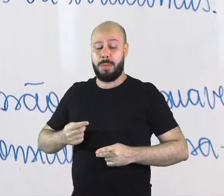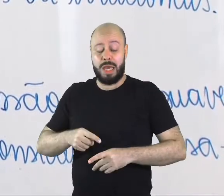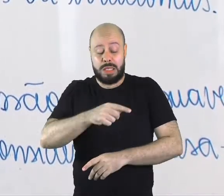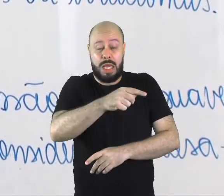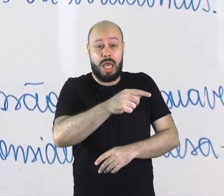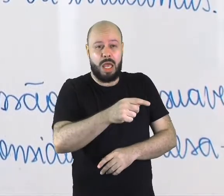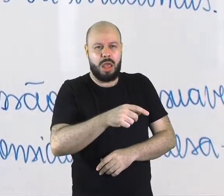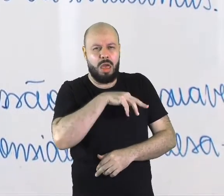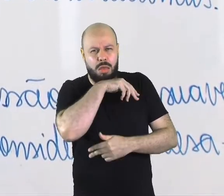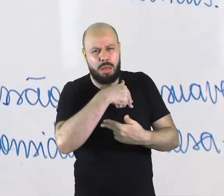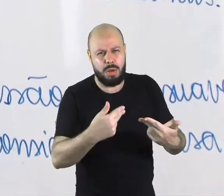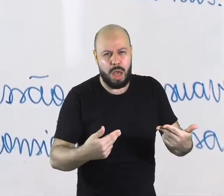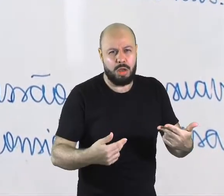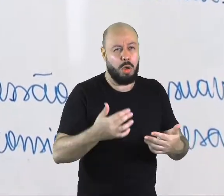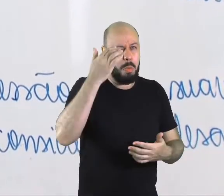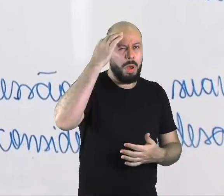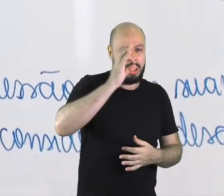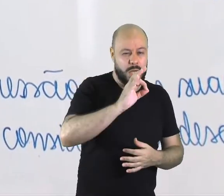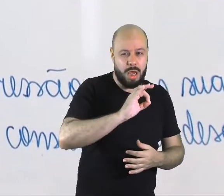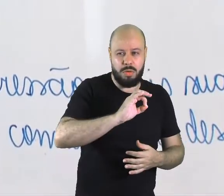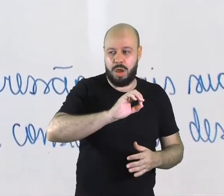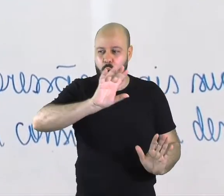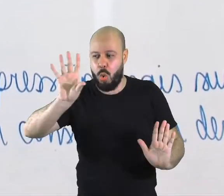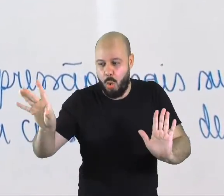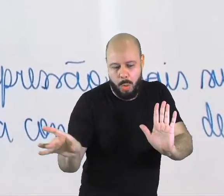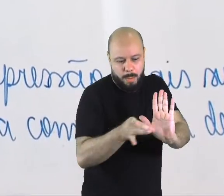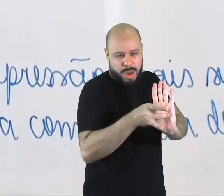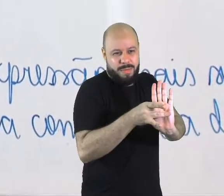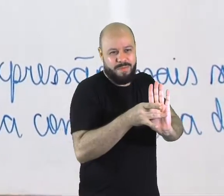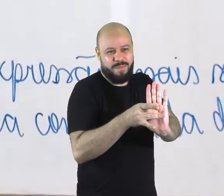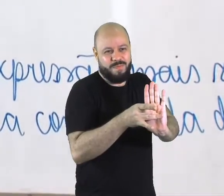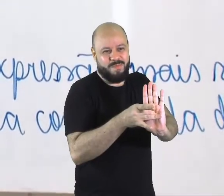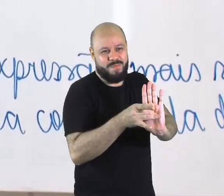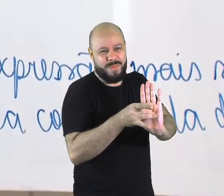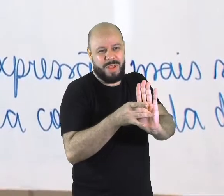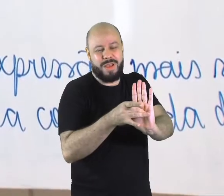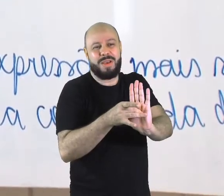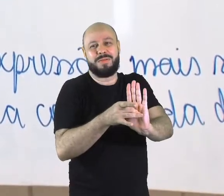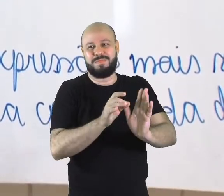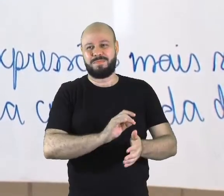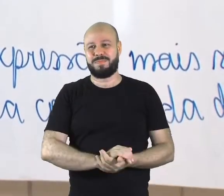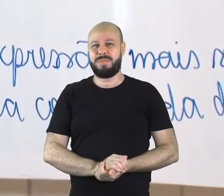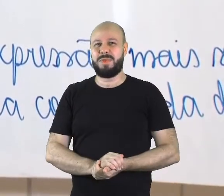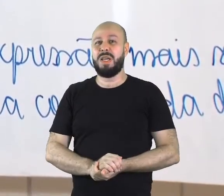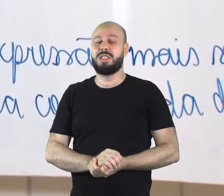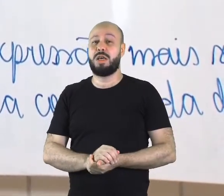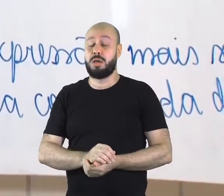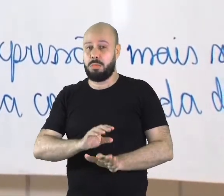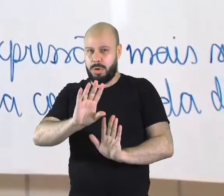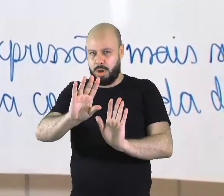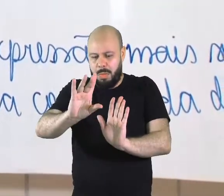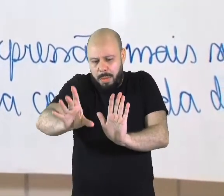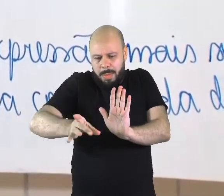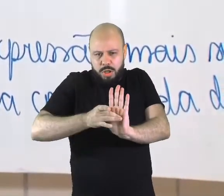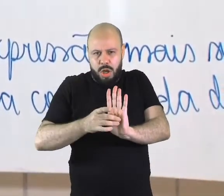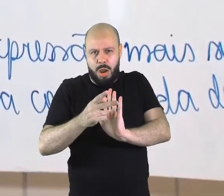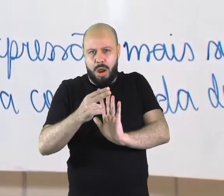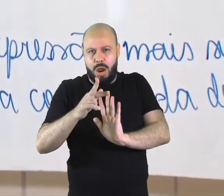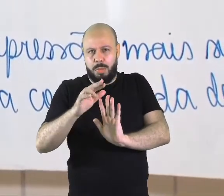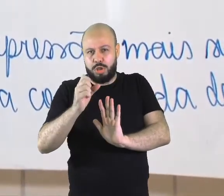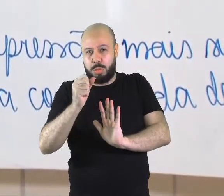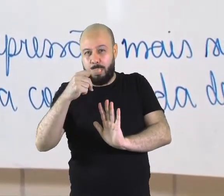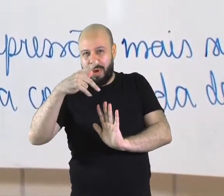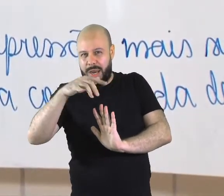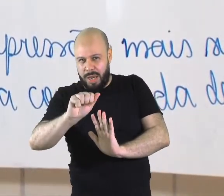inanimados ou irracionais, certo? Então, quando eu for utilizar a personificação ou prosopopeia, que é o mesmo